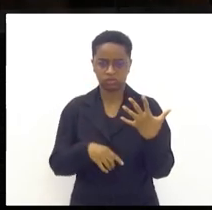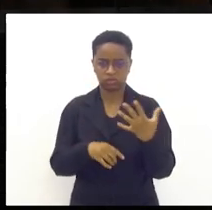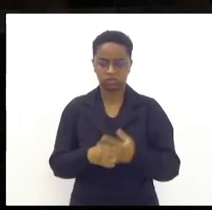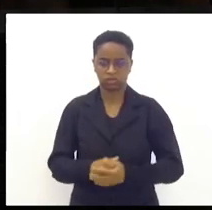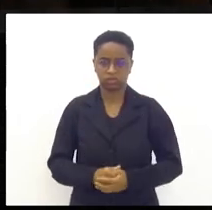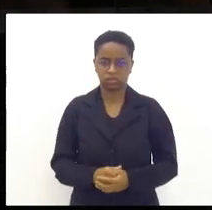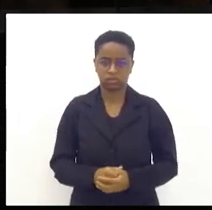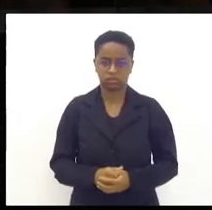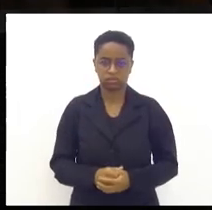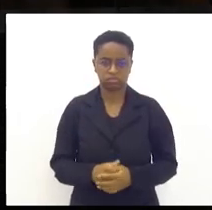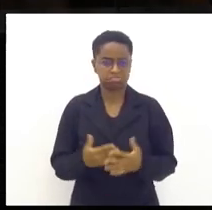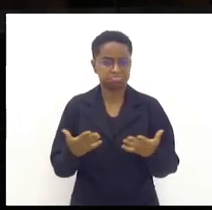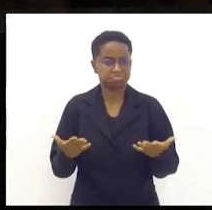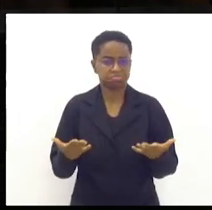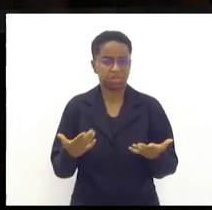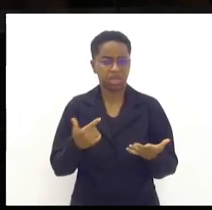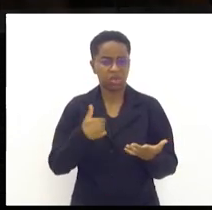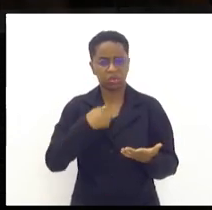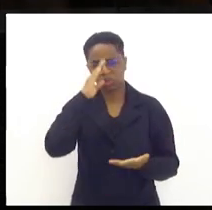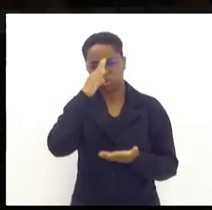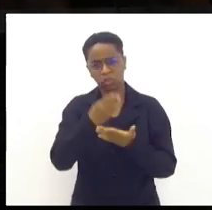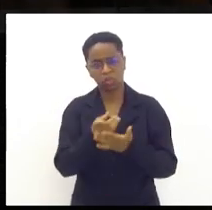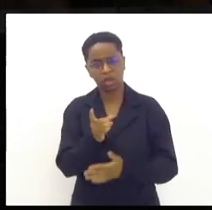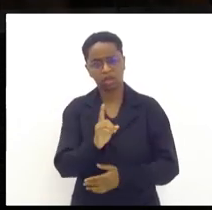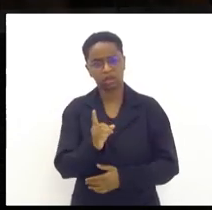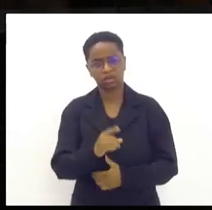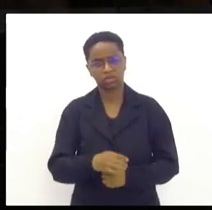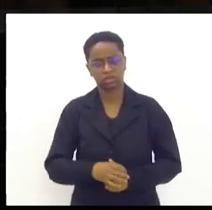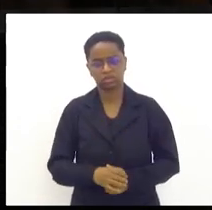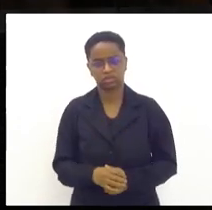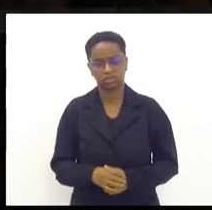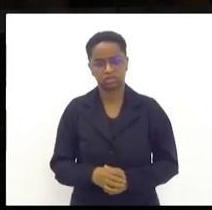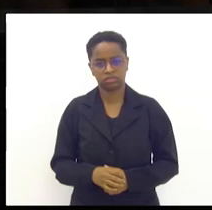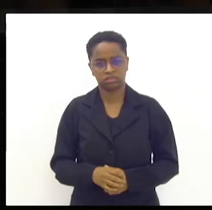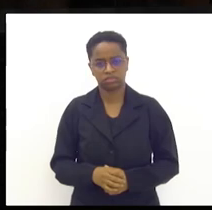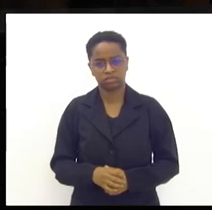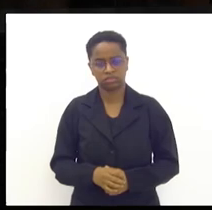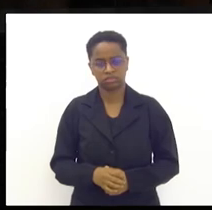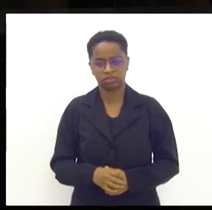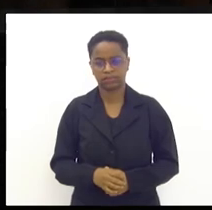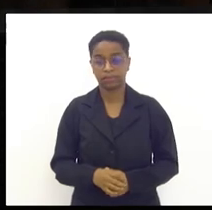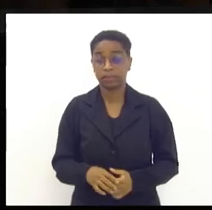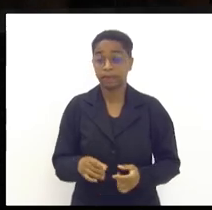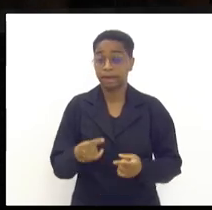E eu não consegui acreditar, deputada Lucinha. Por que que eles foram